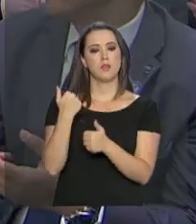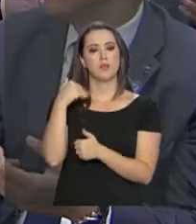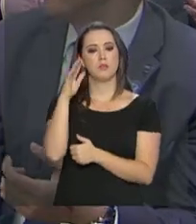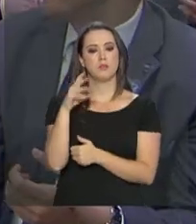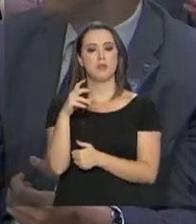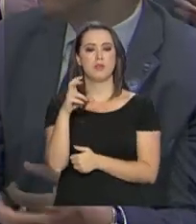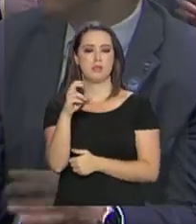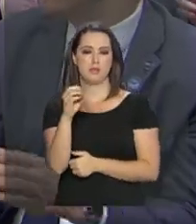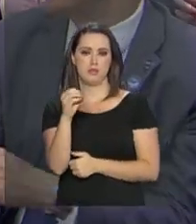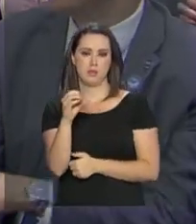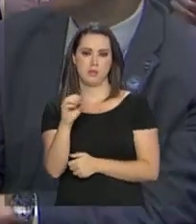nos 500 por 600